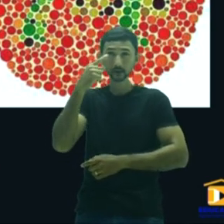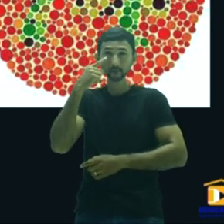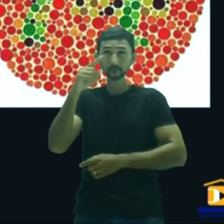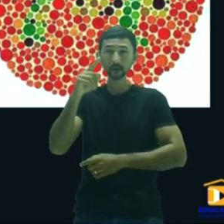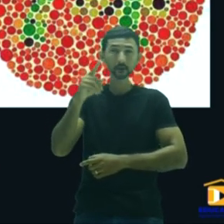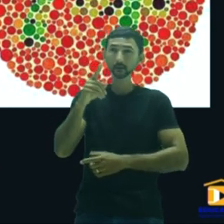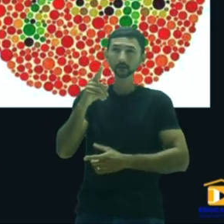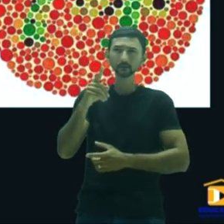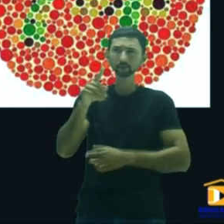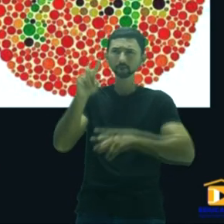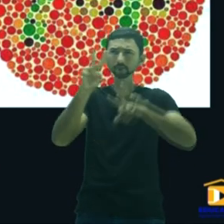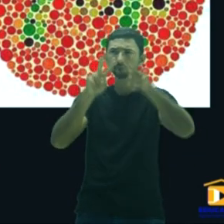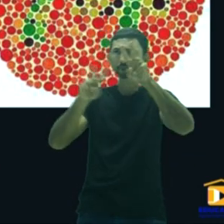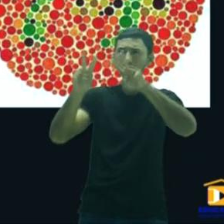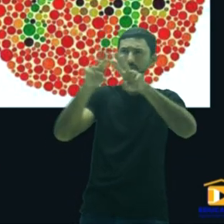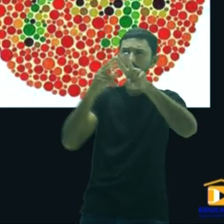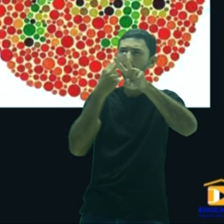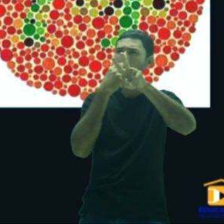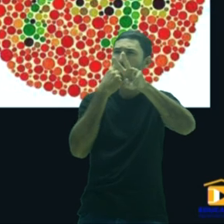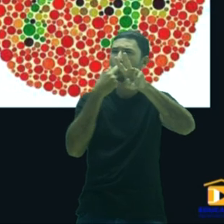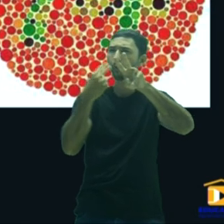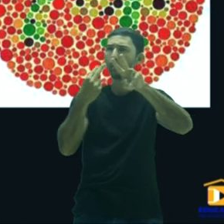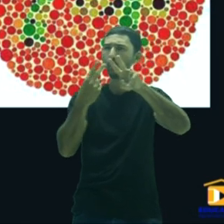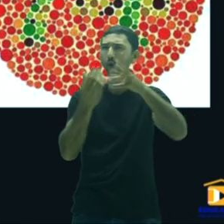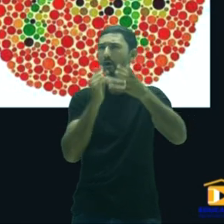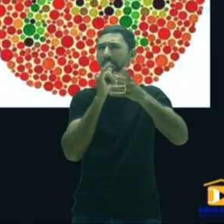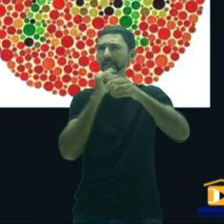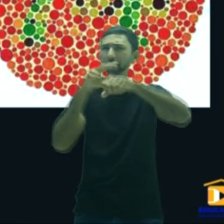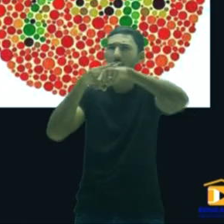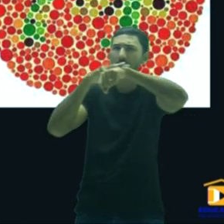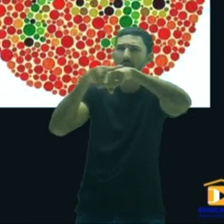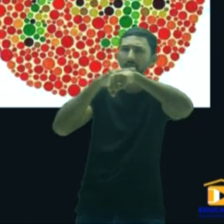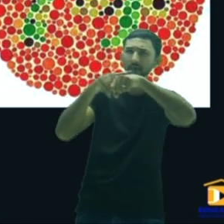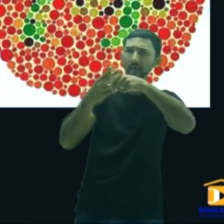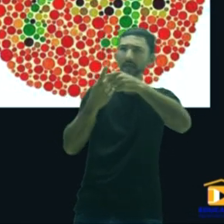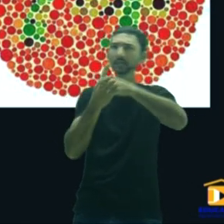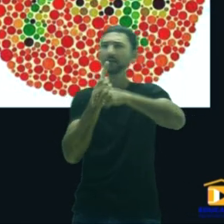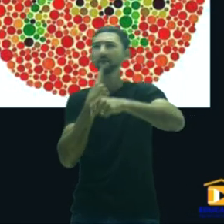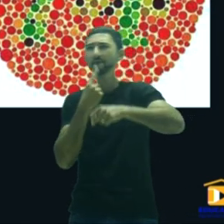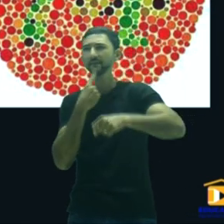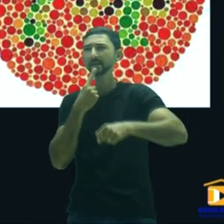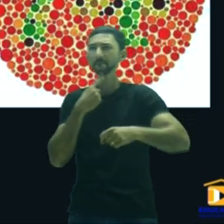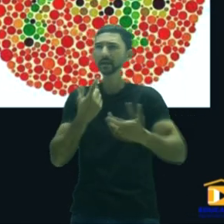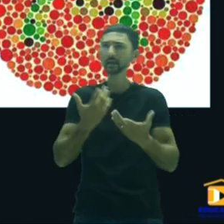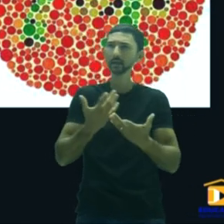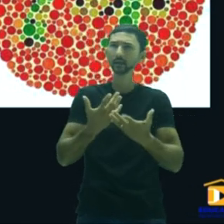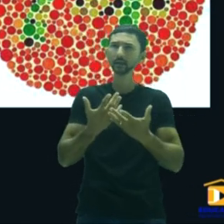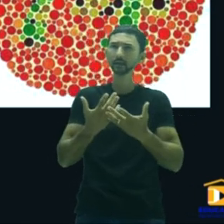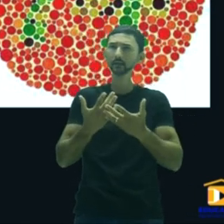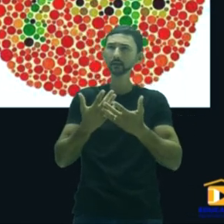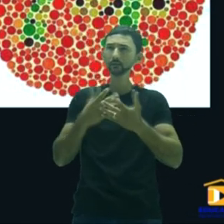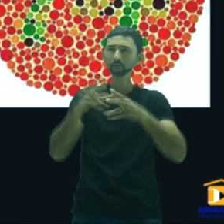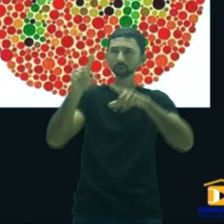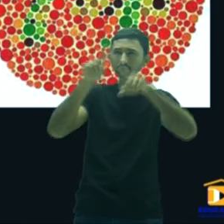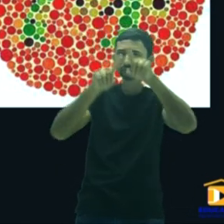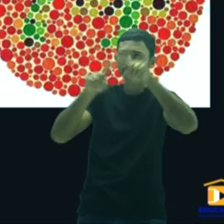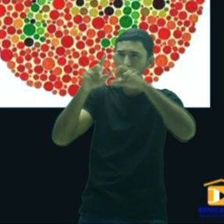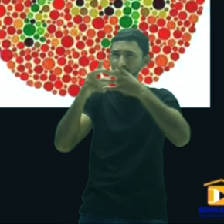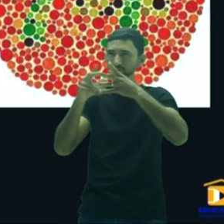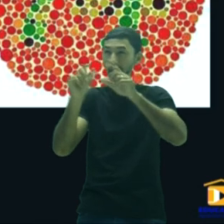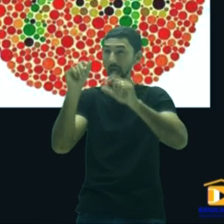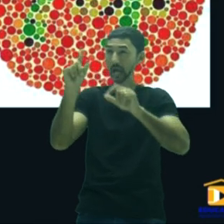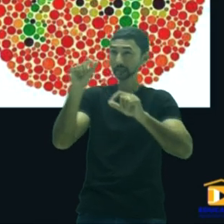não conseguem distinguir cores como verde, vermelho, em menor frequência o azul,